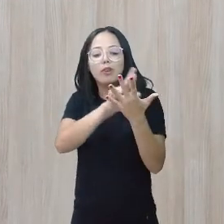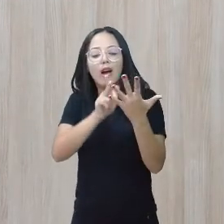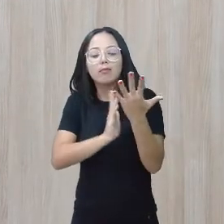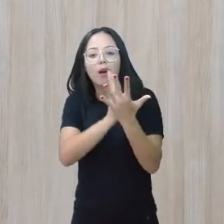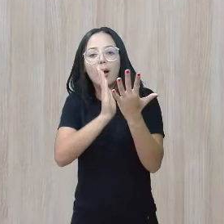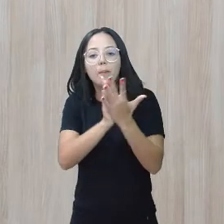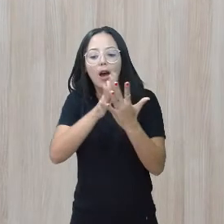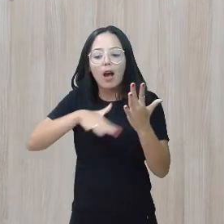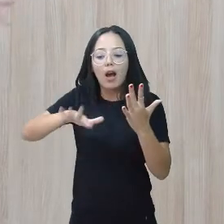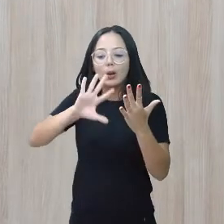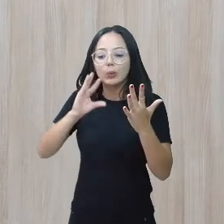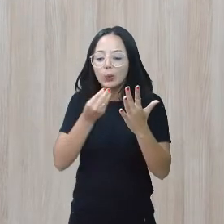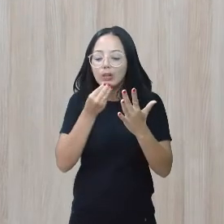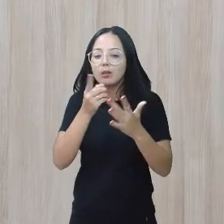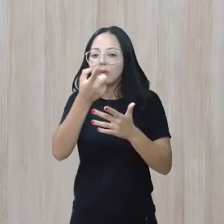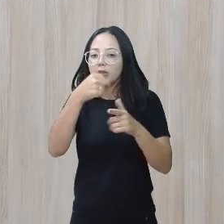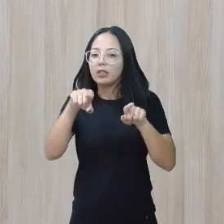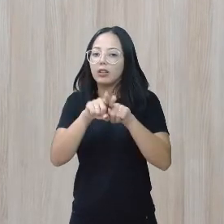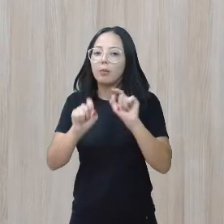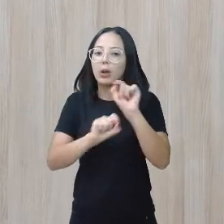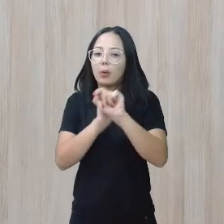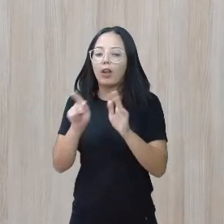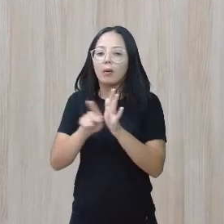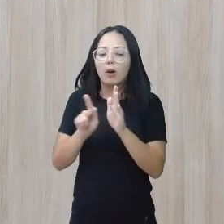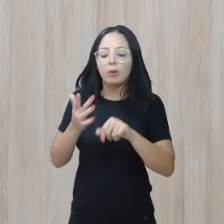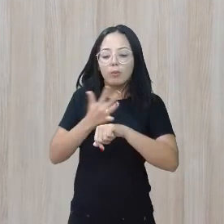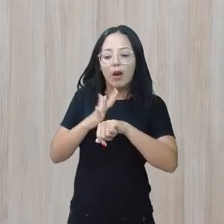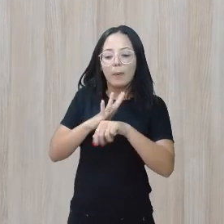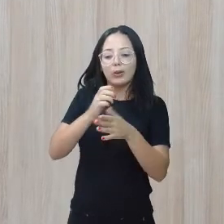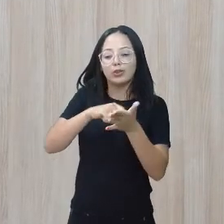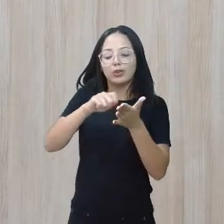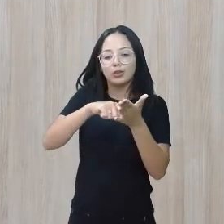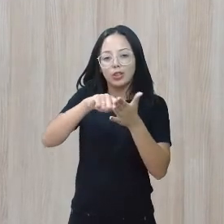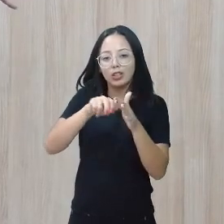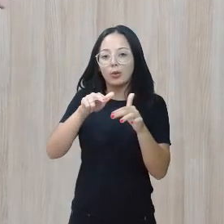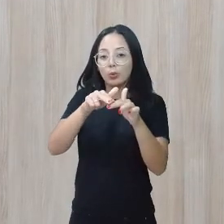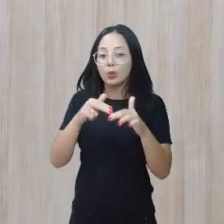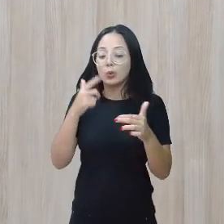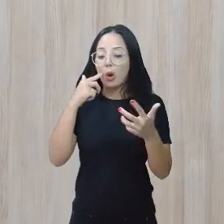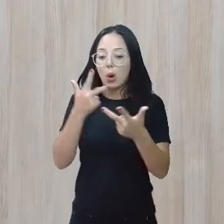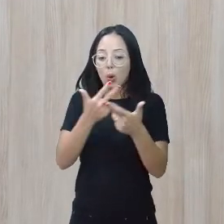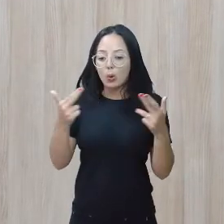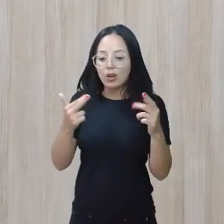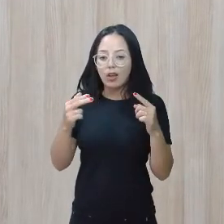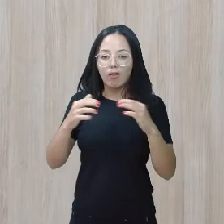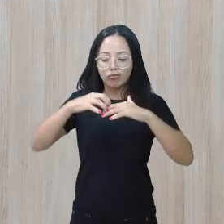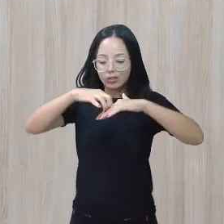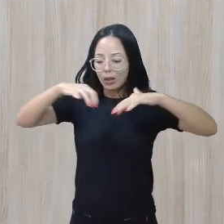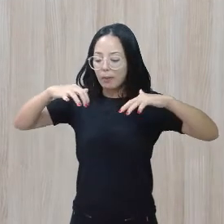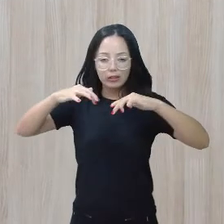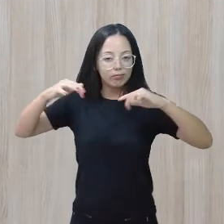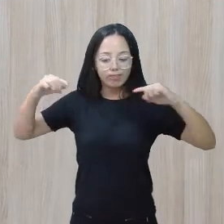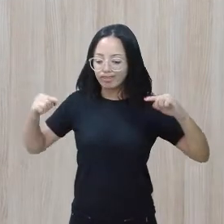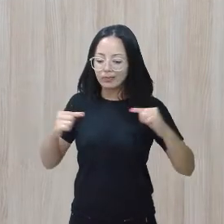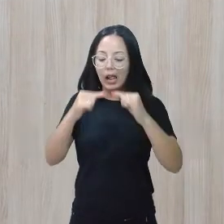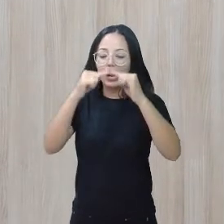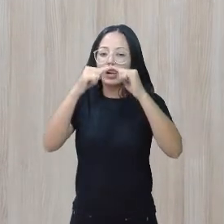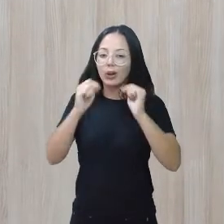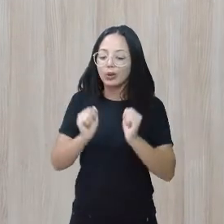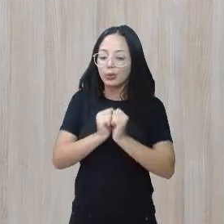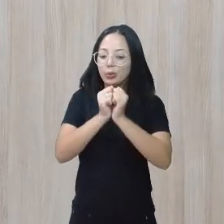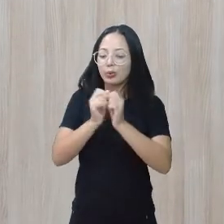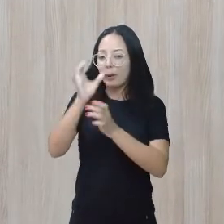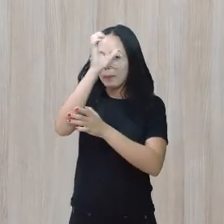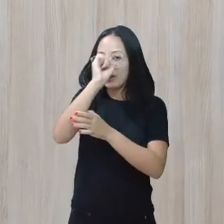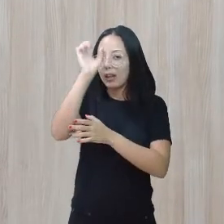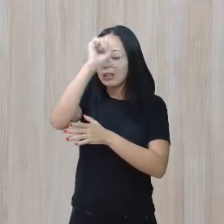áreas do conhecimento, você também está exercitando a escrita. Então, uma coisa não está separada da outra, tá certo? Para aprender